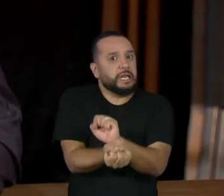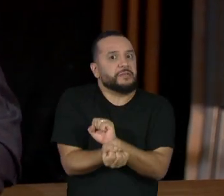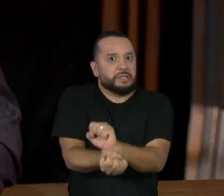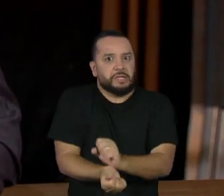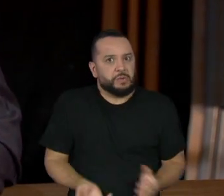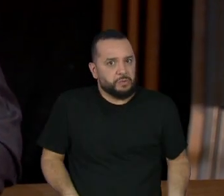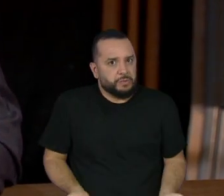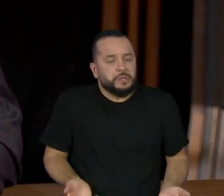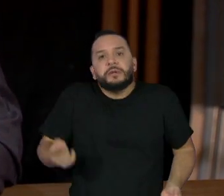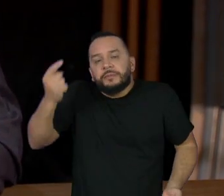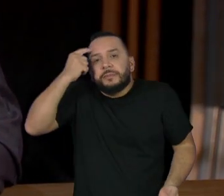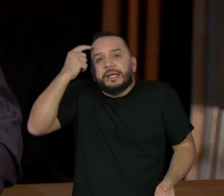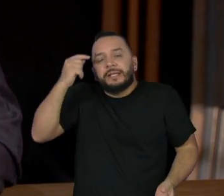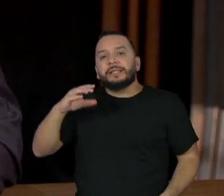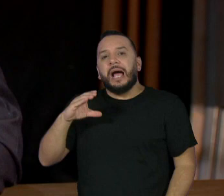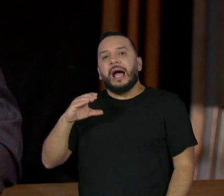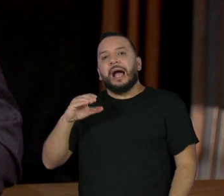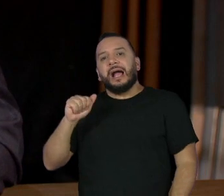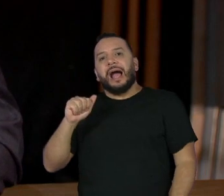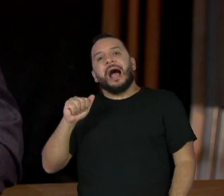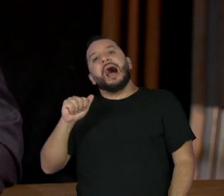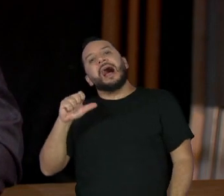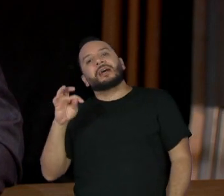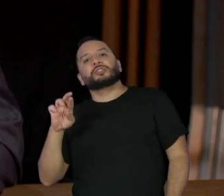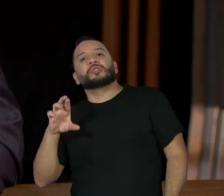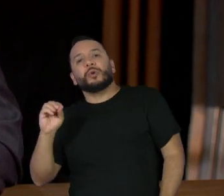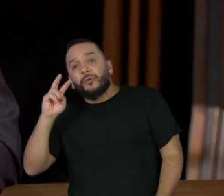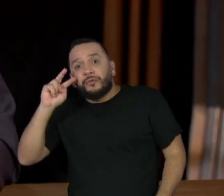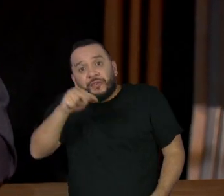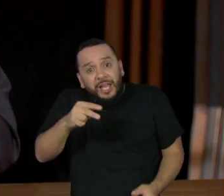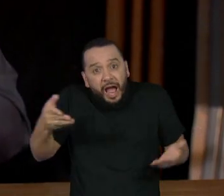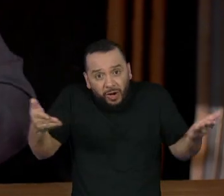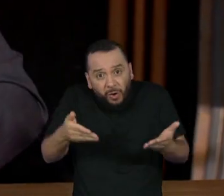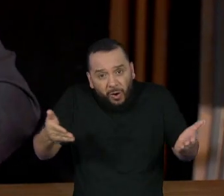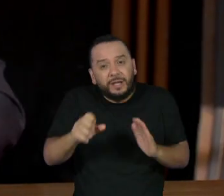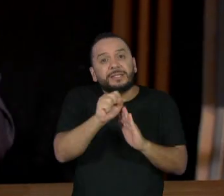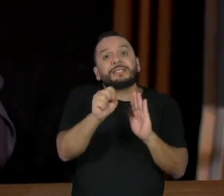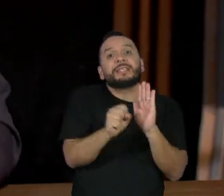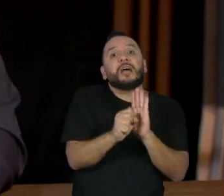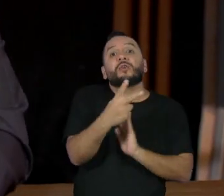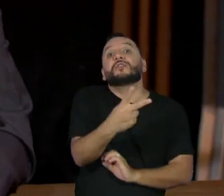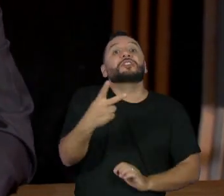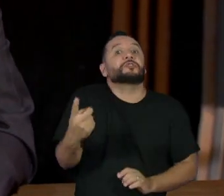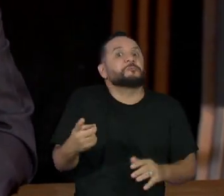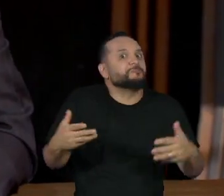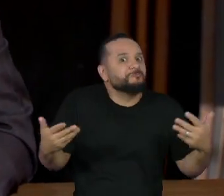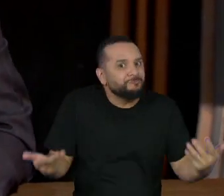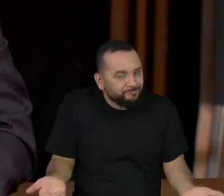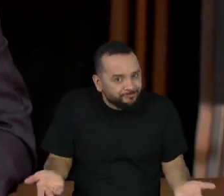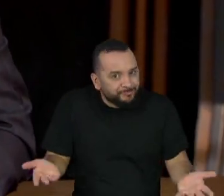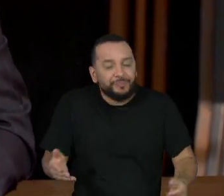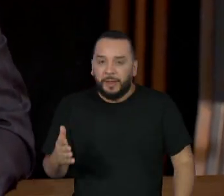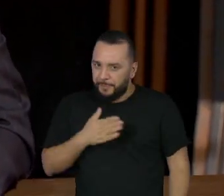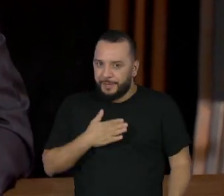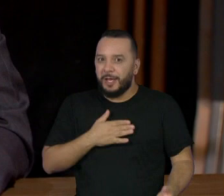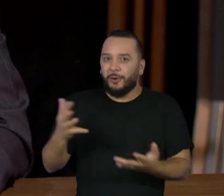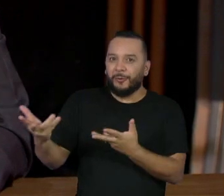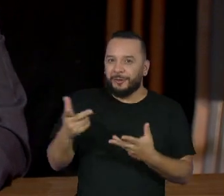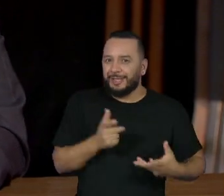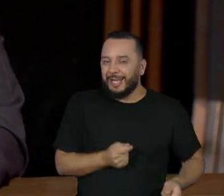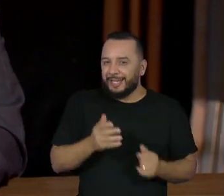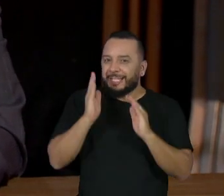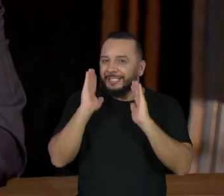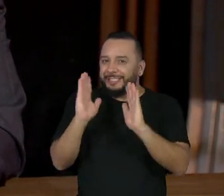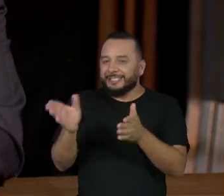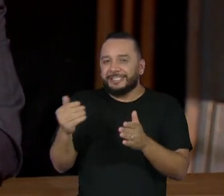prisão brasileira no século XXI? A minha convidada garante que hackeou o código secreto que